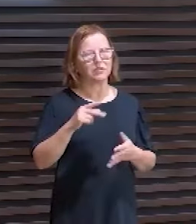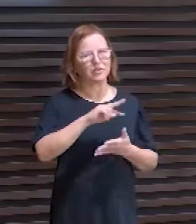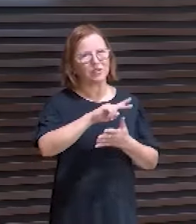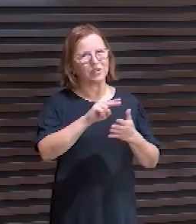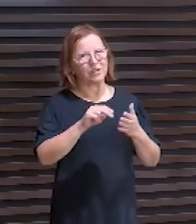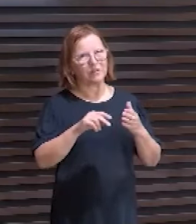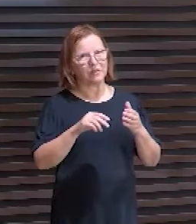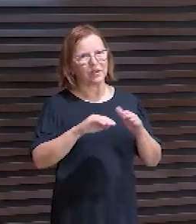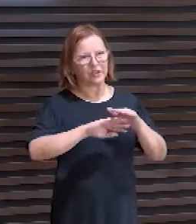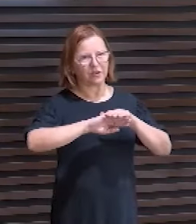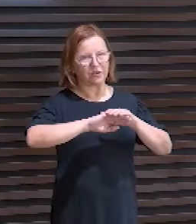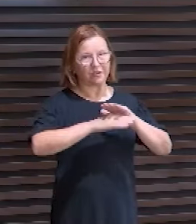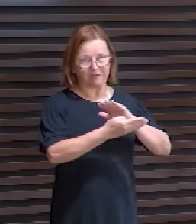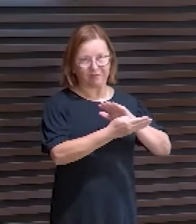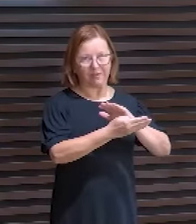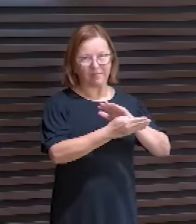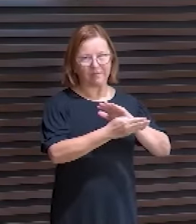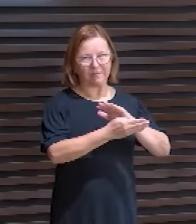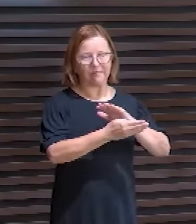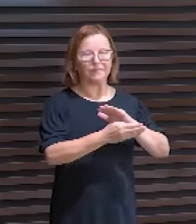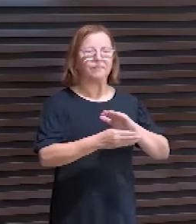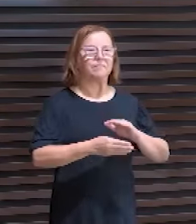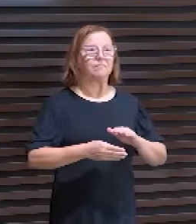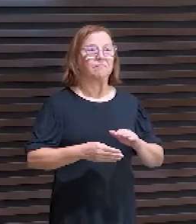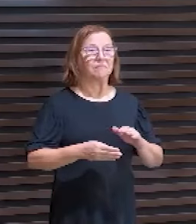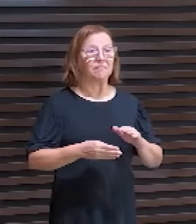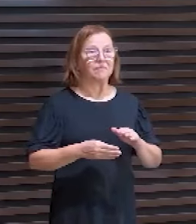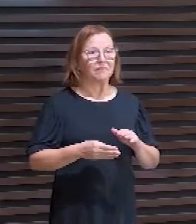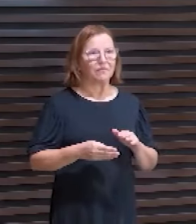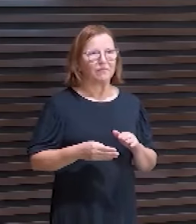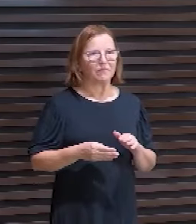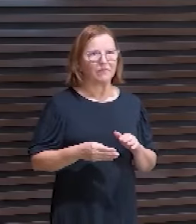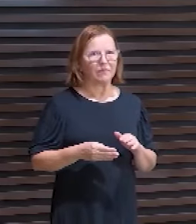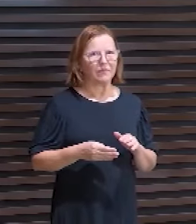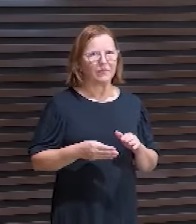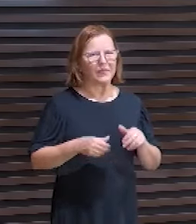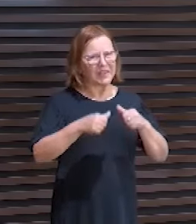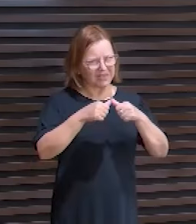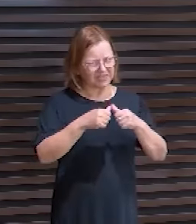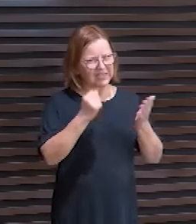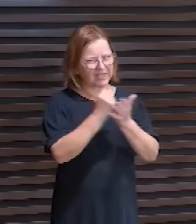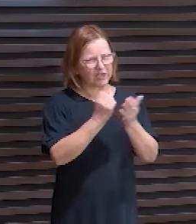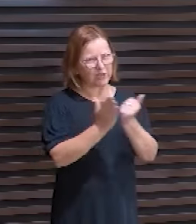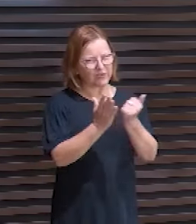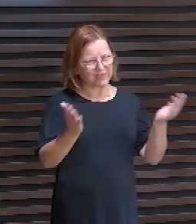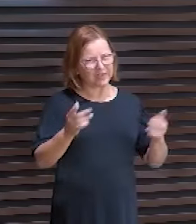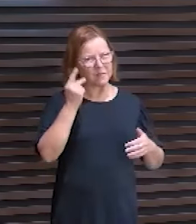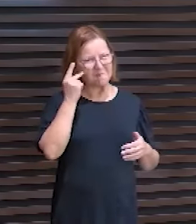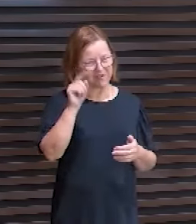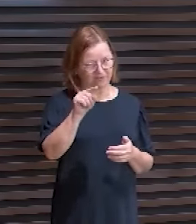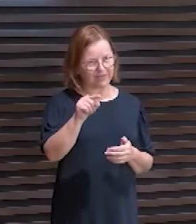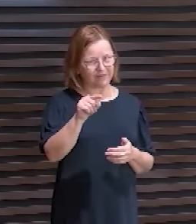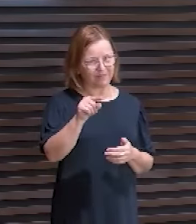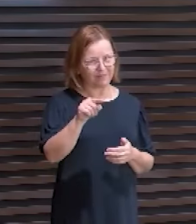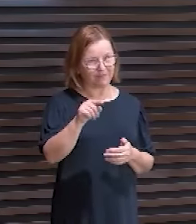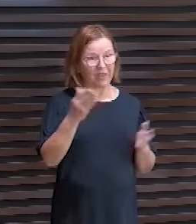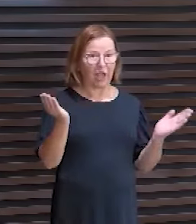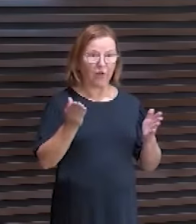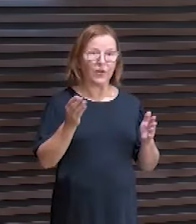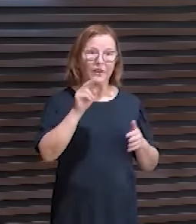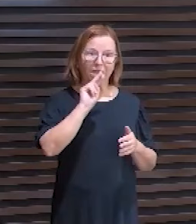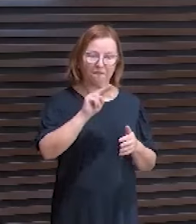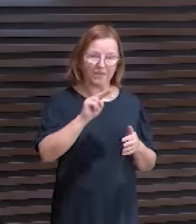frivolidades múltiplas é algo crucificado para você agora veja o que o mundo